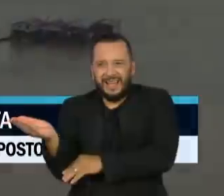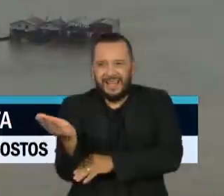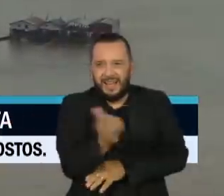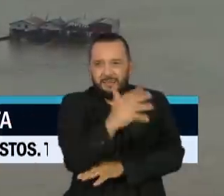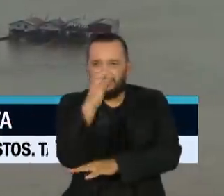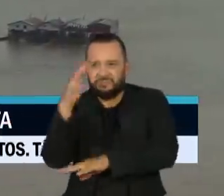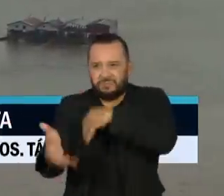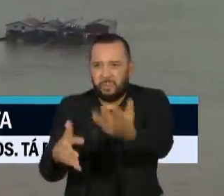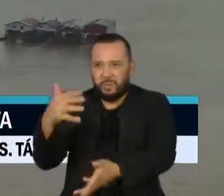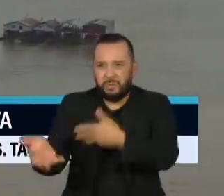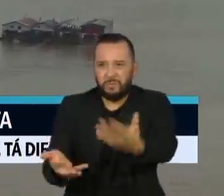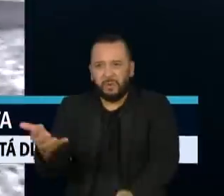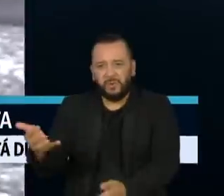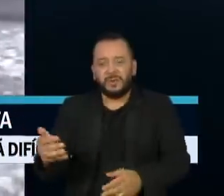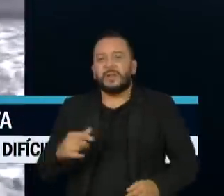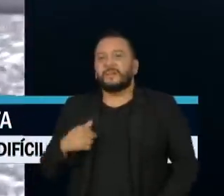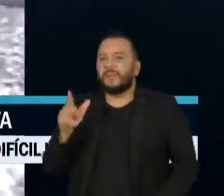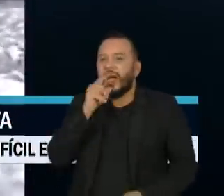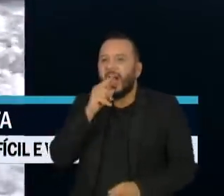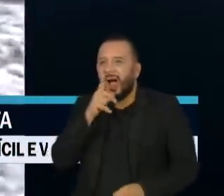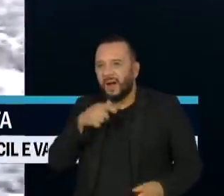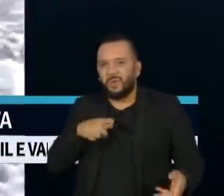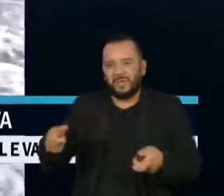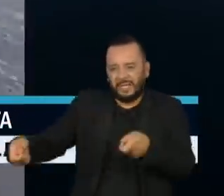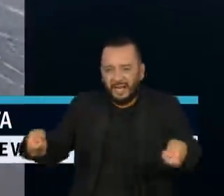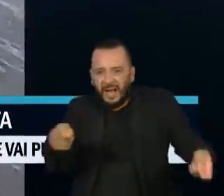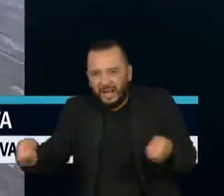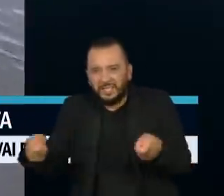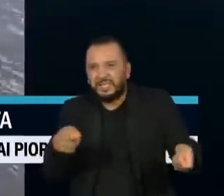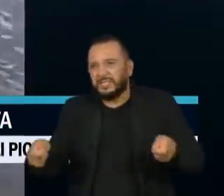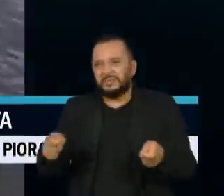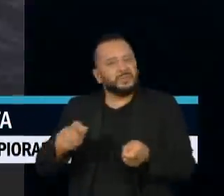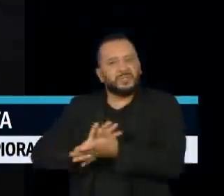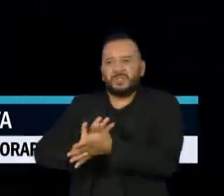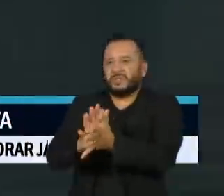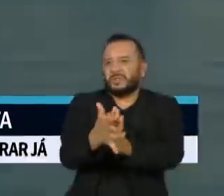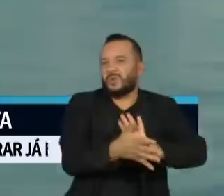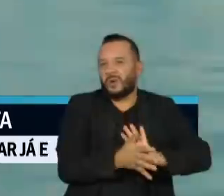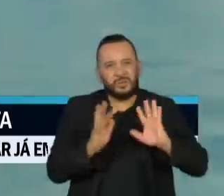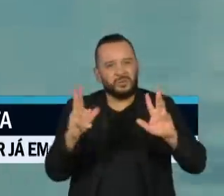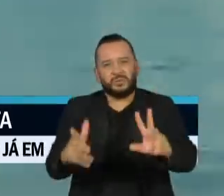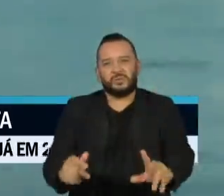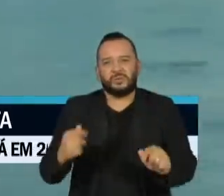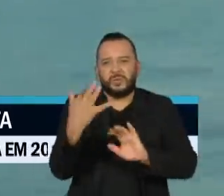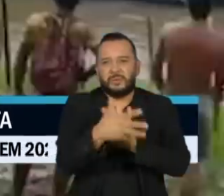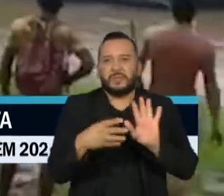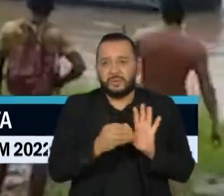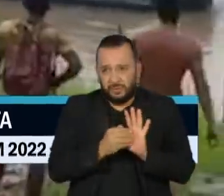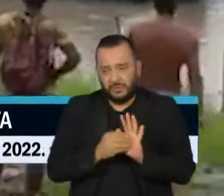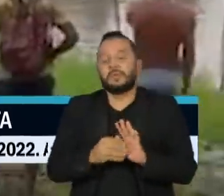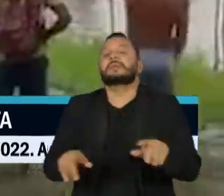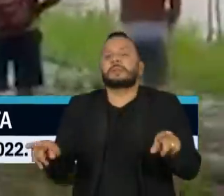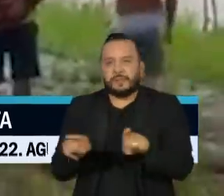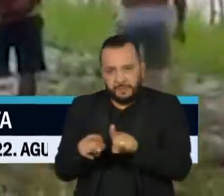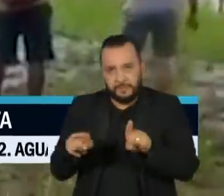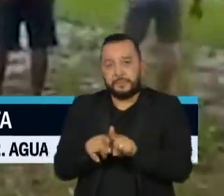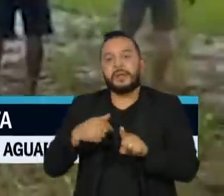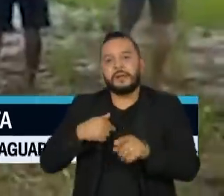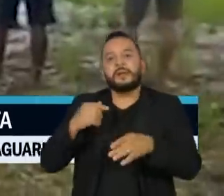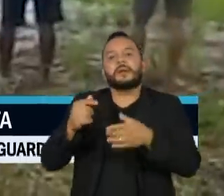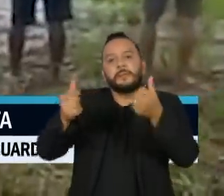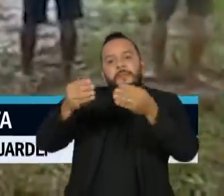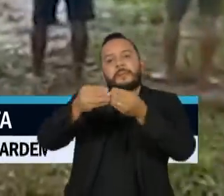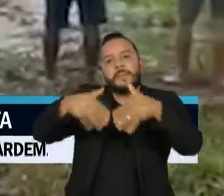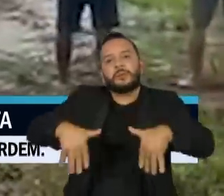Na água, o garimpo destrói os rios da Amazônia. Além do dano ambiental, coloca em risco a saúde